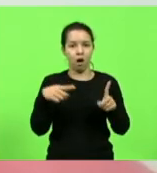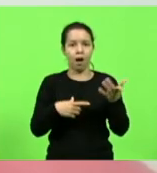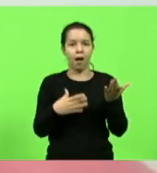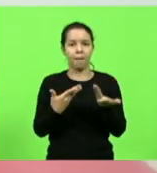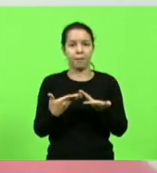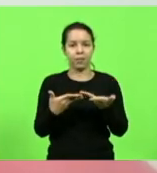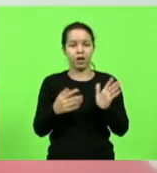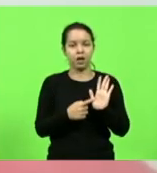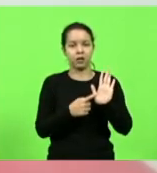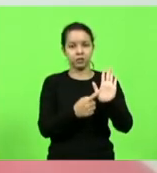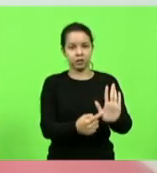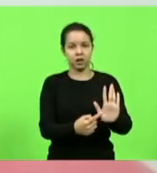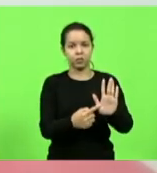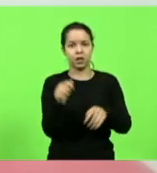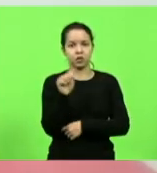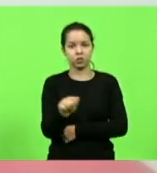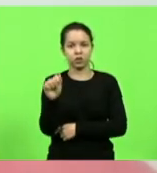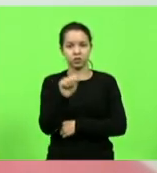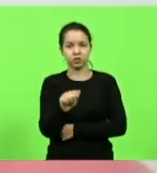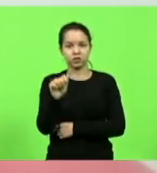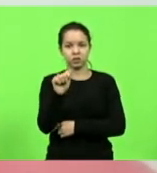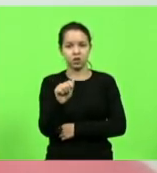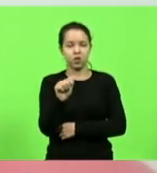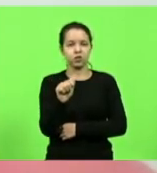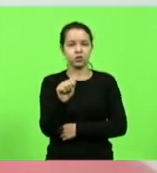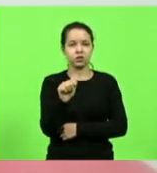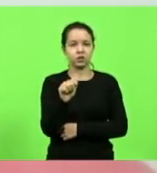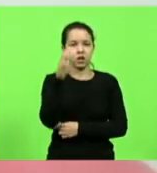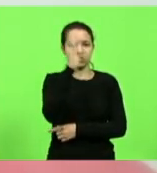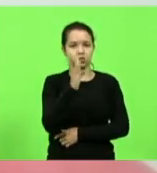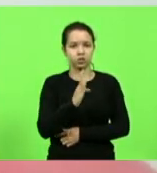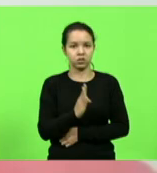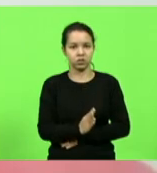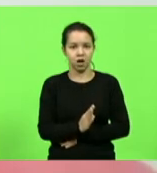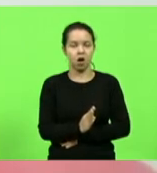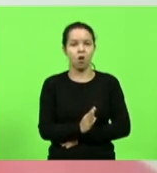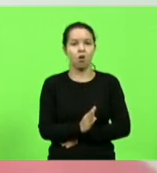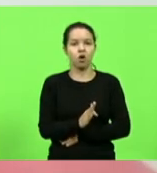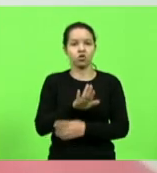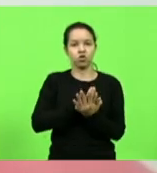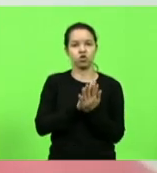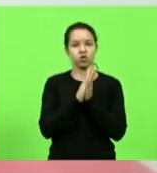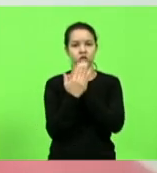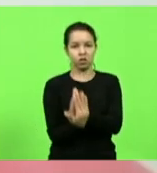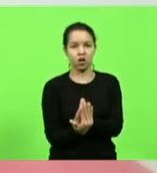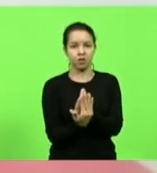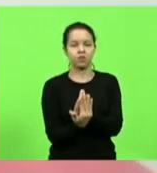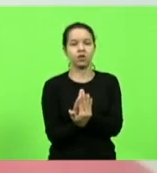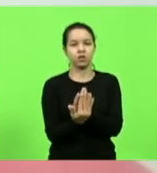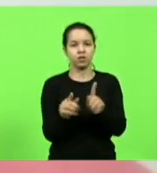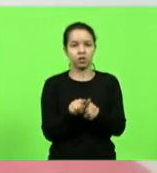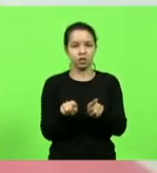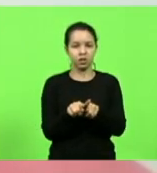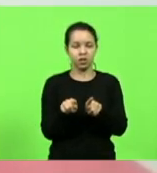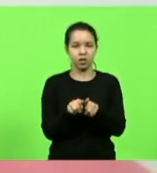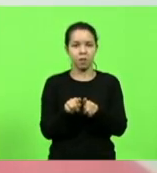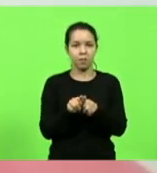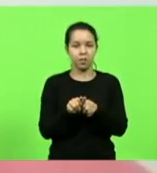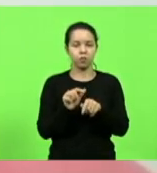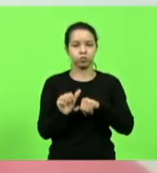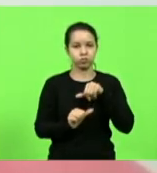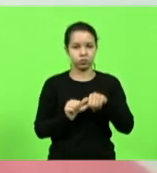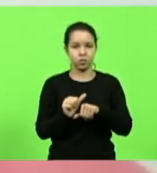de Travestis e Transsexuais, ANTRA, mostram que o Brasil é um dos países que mais